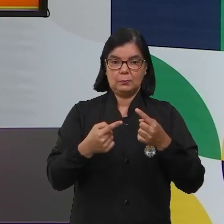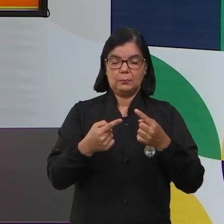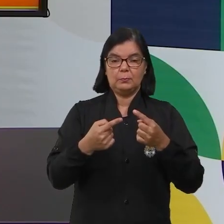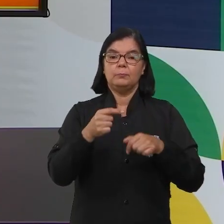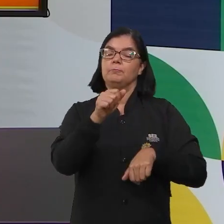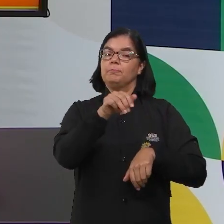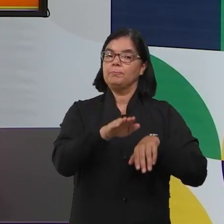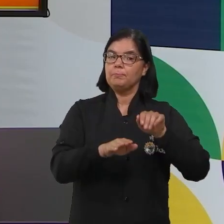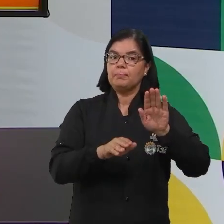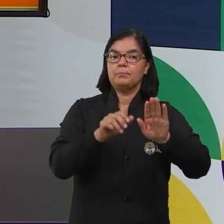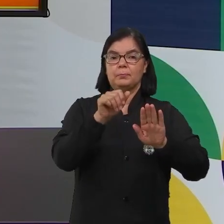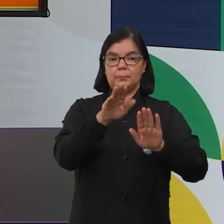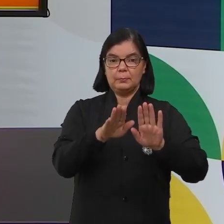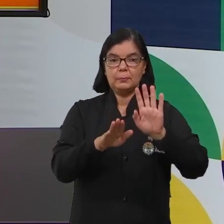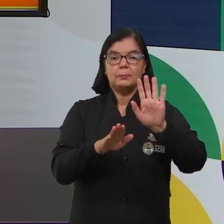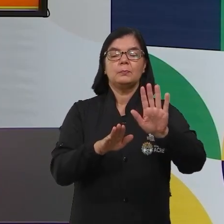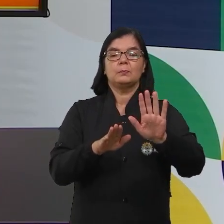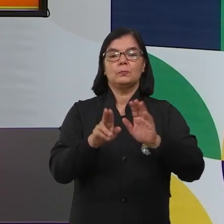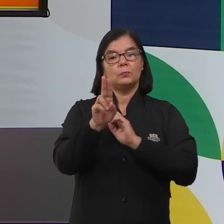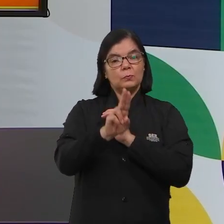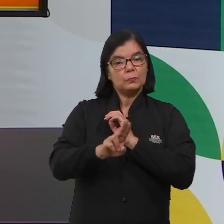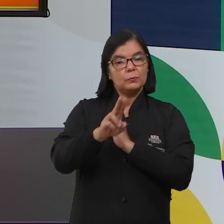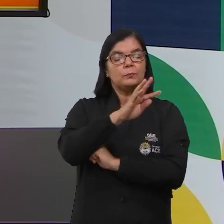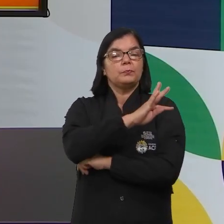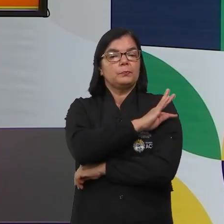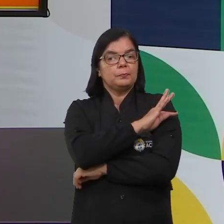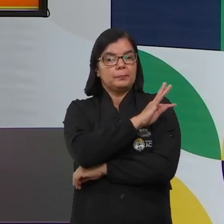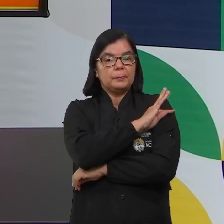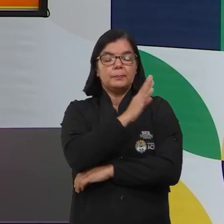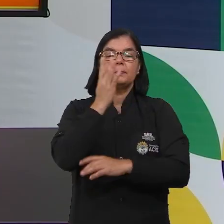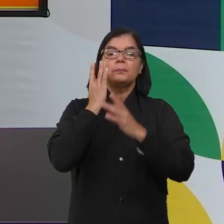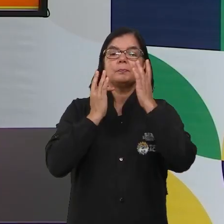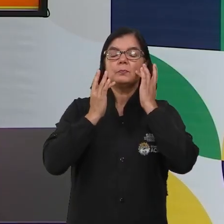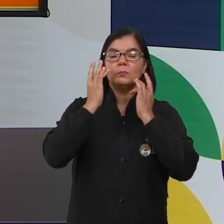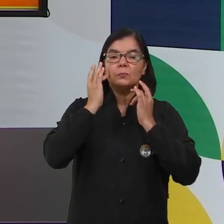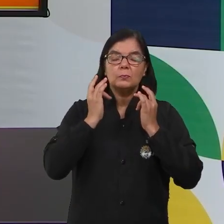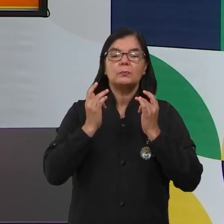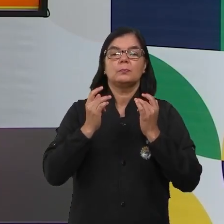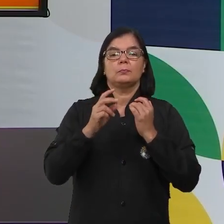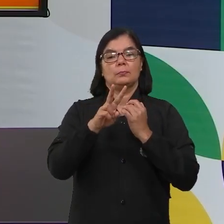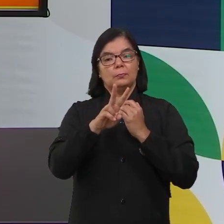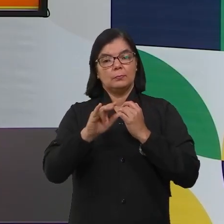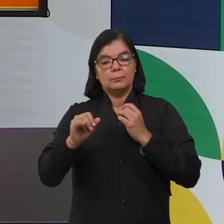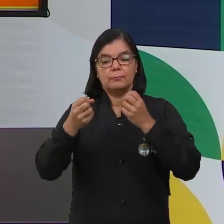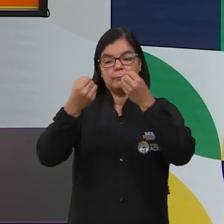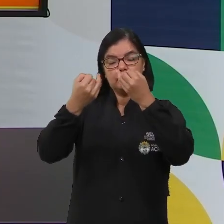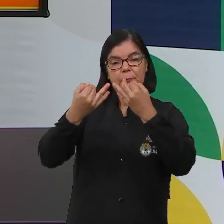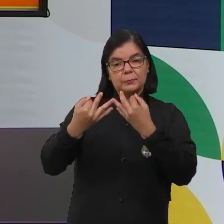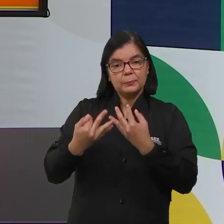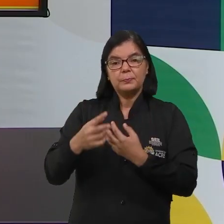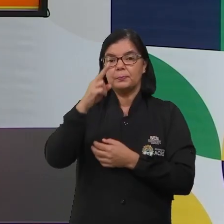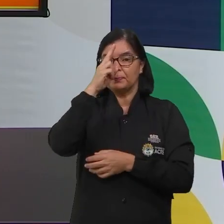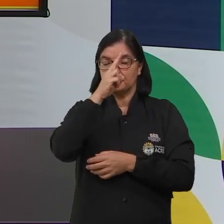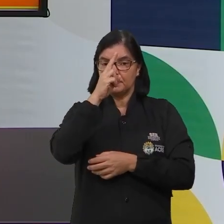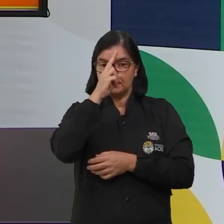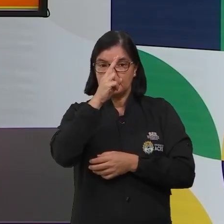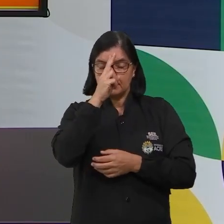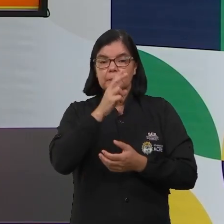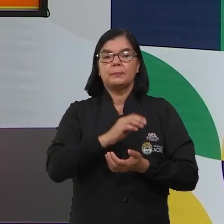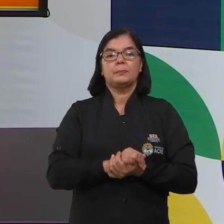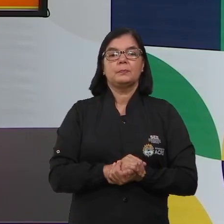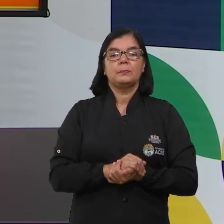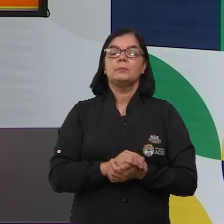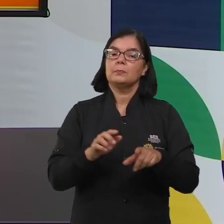essa mímica, ela vai utilizar técnicas teatrais, né? Ela vai contar uma história, né?